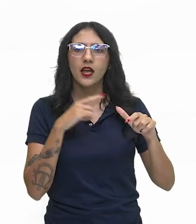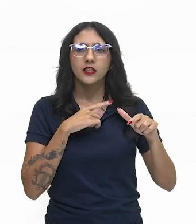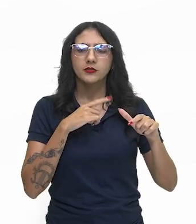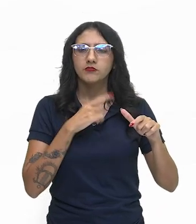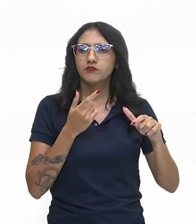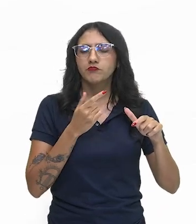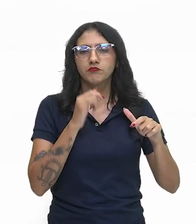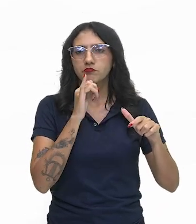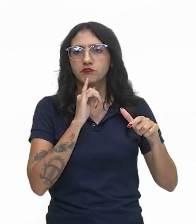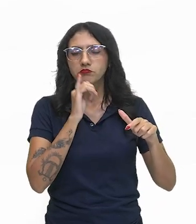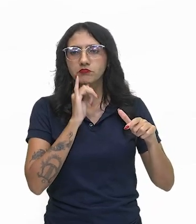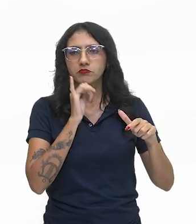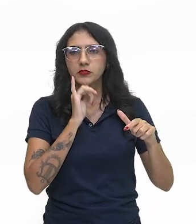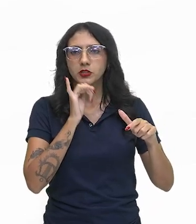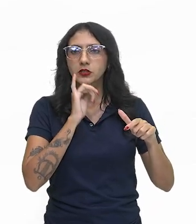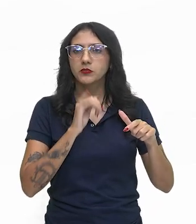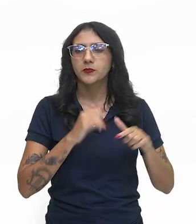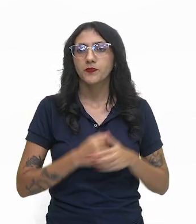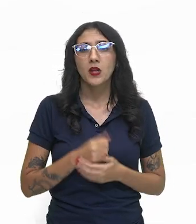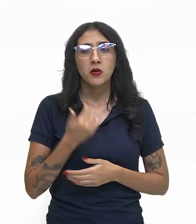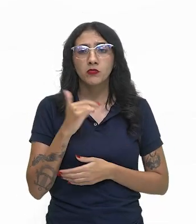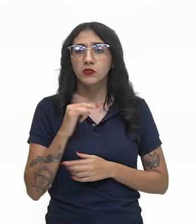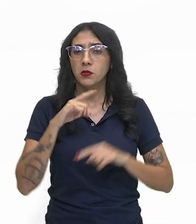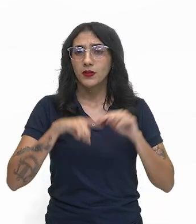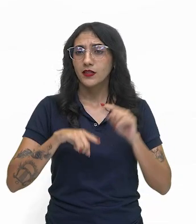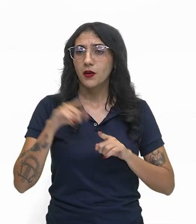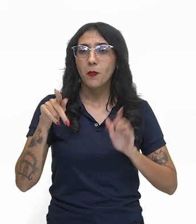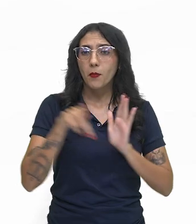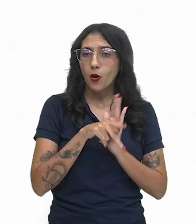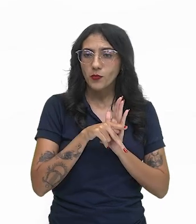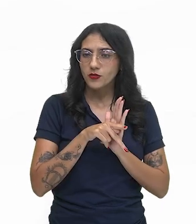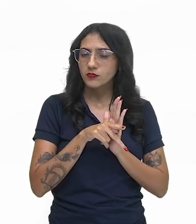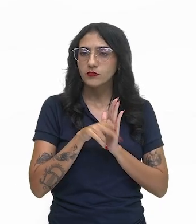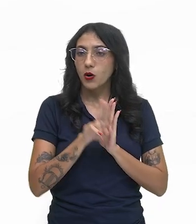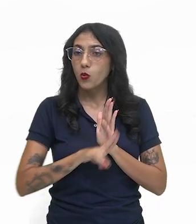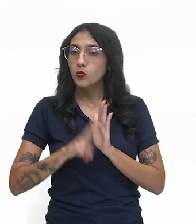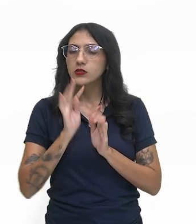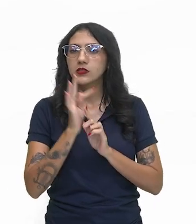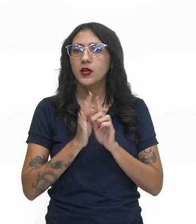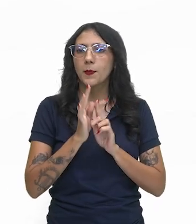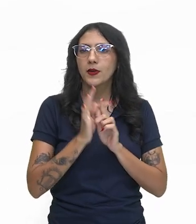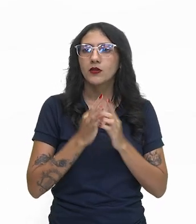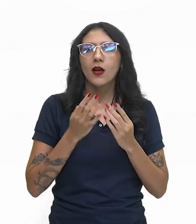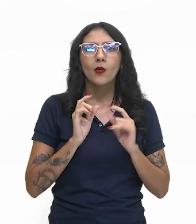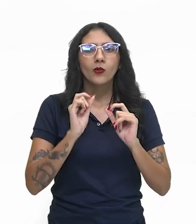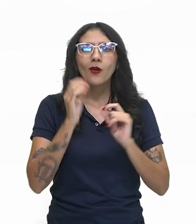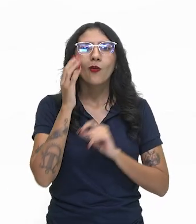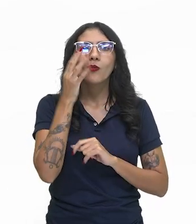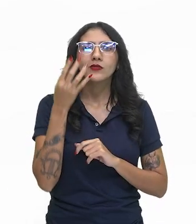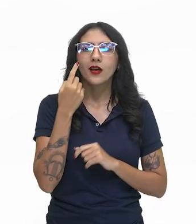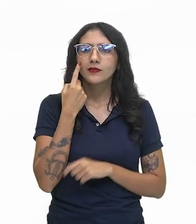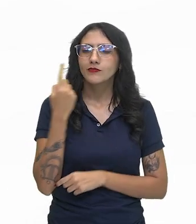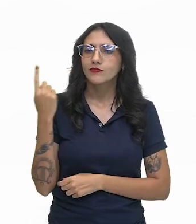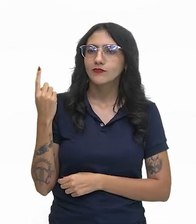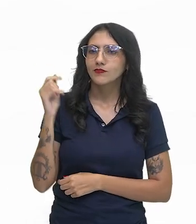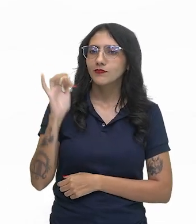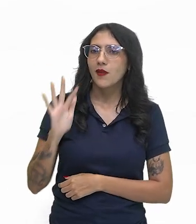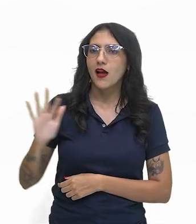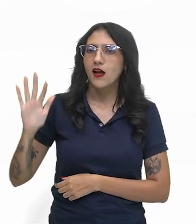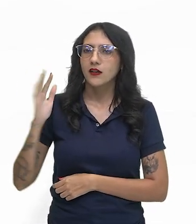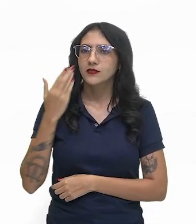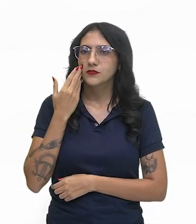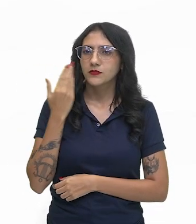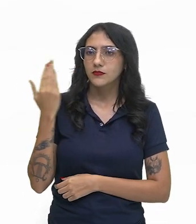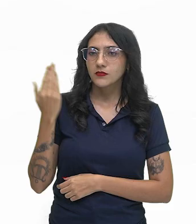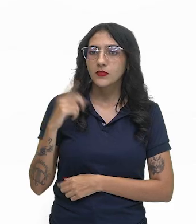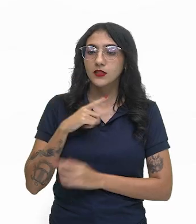não tem um material adequado. O que está ocorrendo com esta mão aqui, ó? Está passando